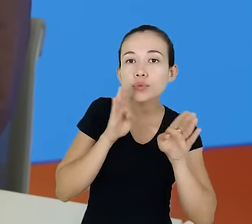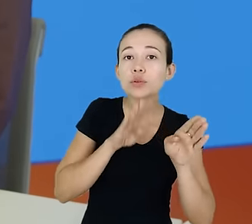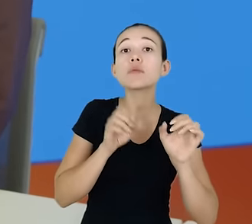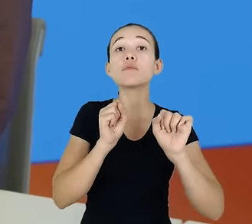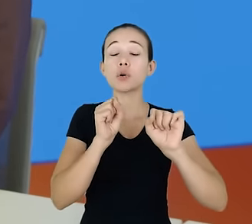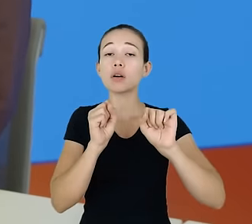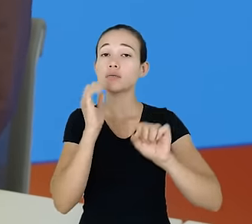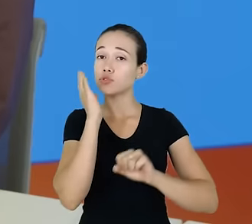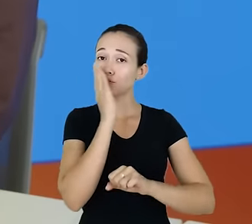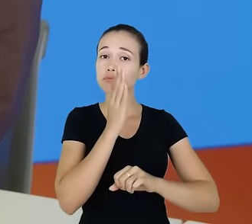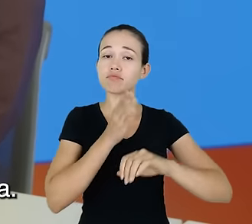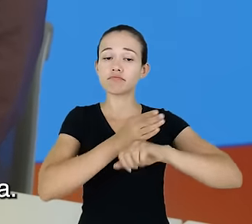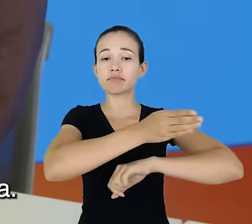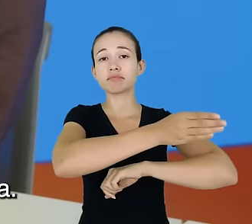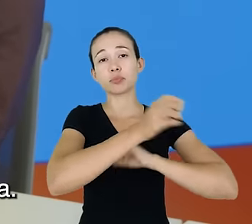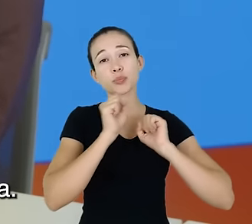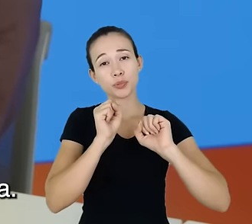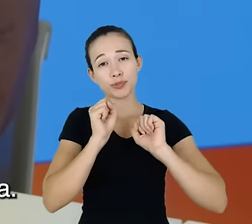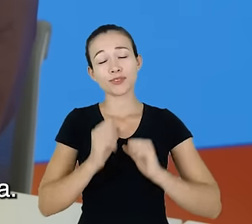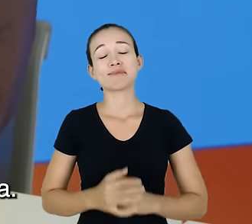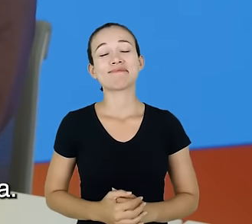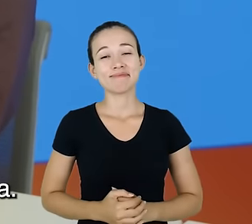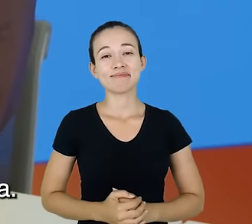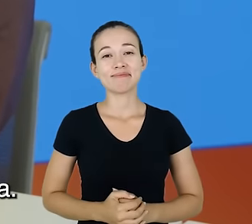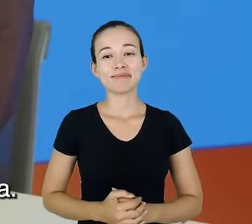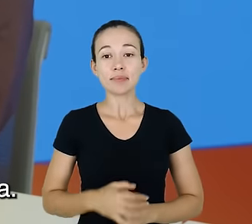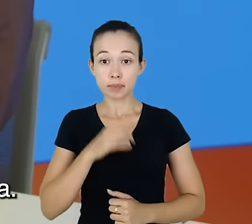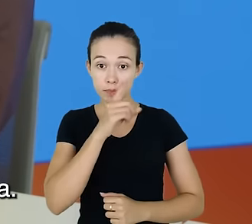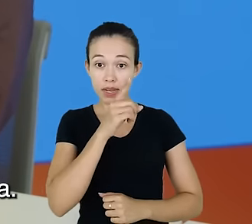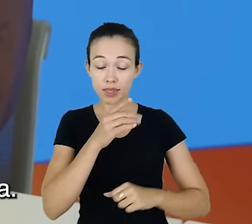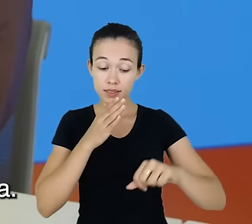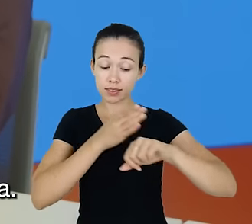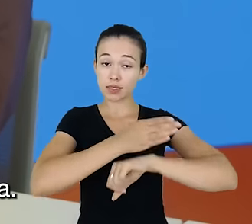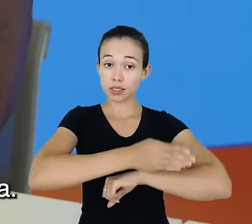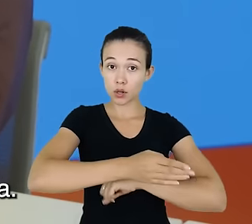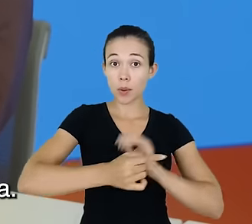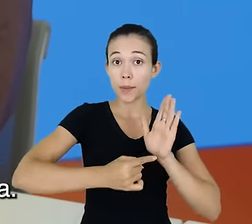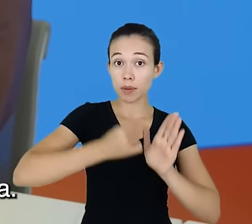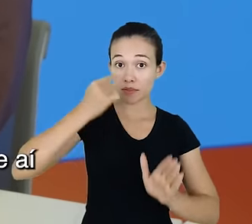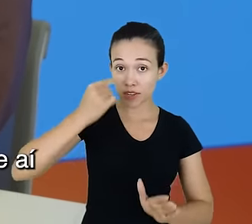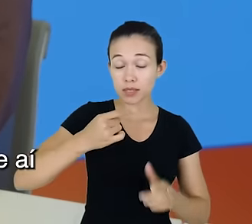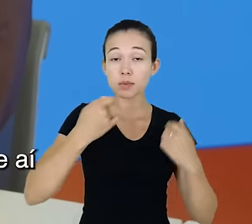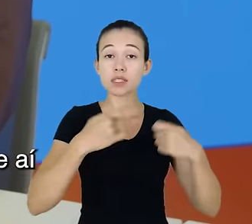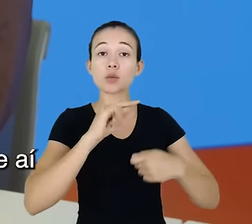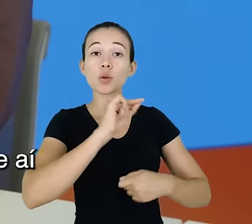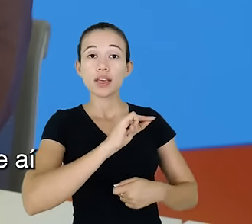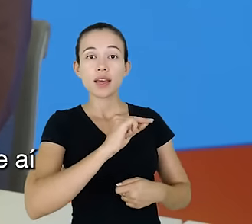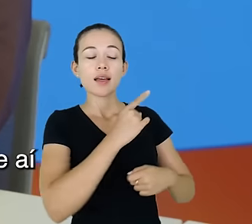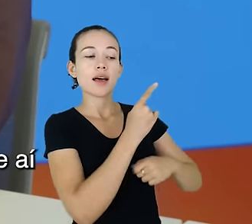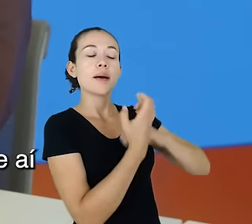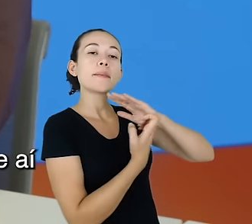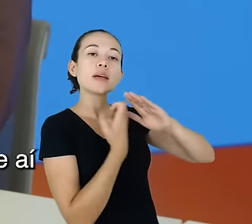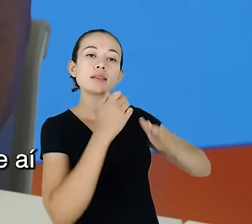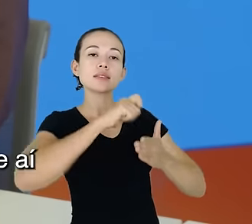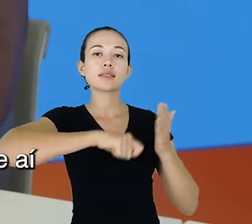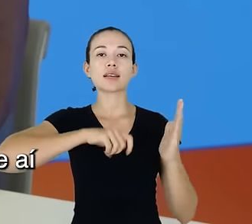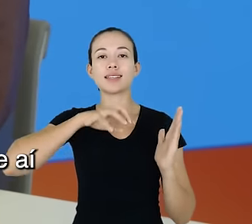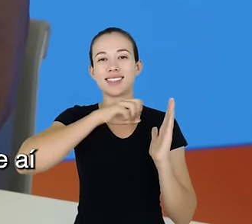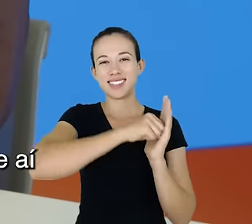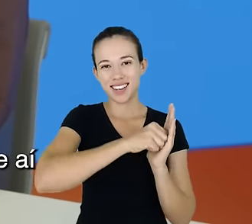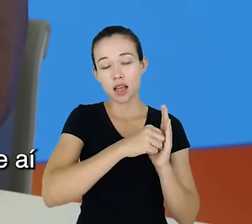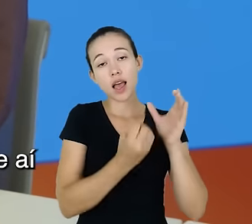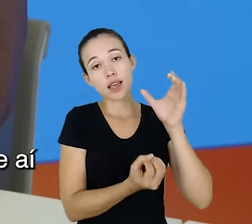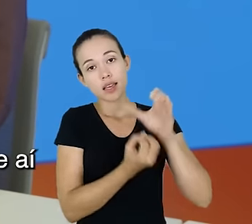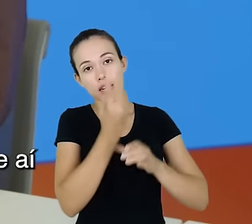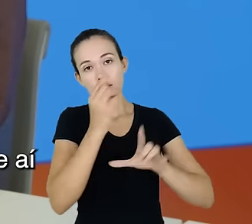possibilidades tá e quando é o primeiro acesso a gente tem que cadastrar a empresa então eu crio o meu login de usuário e aí